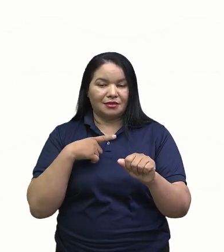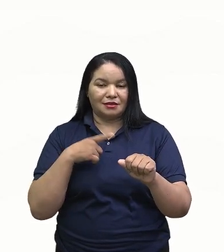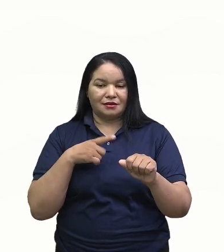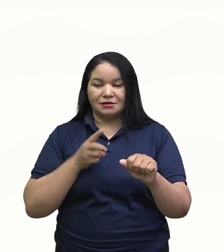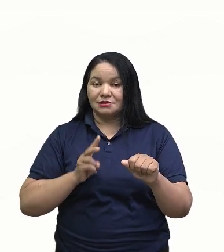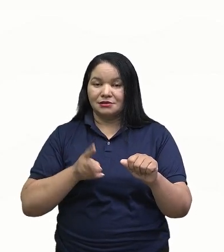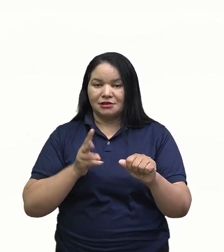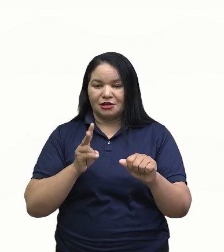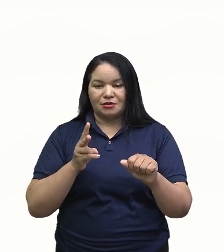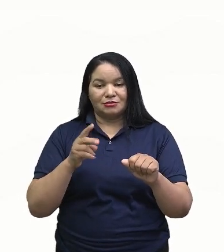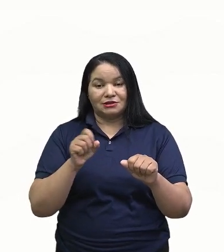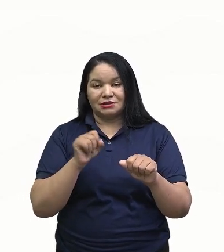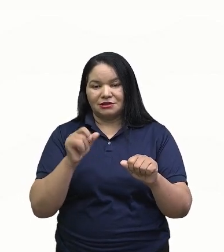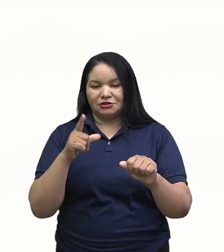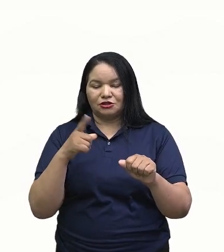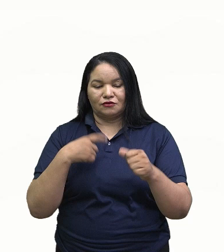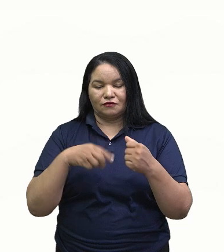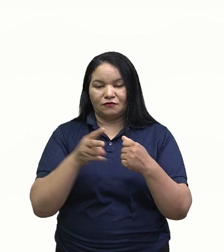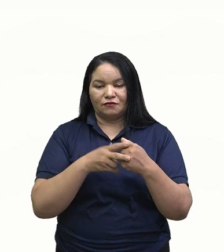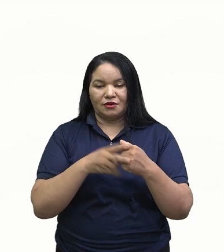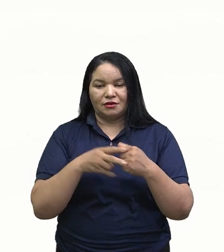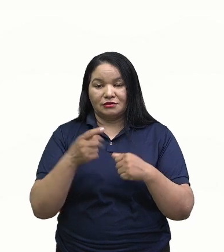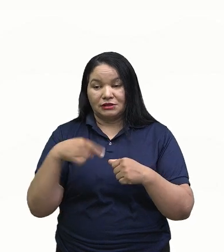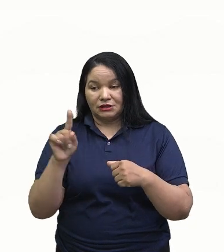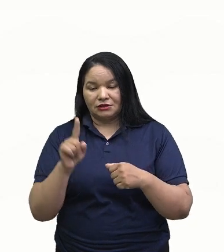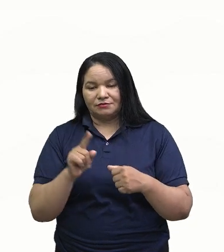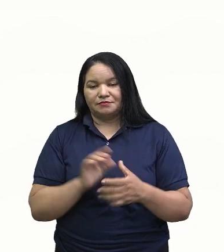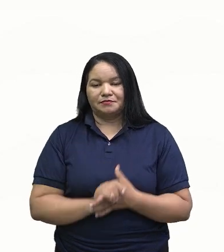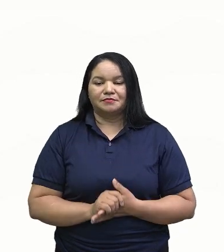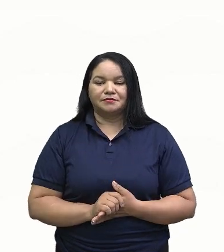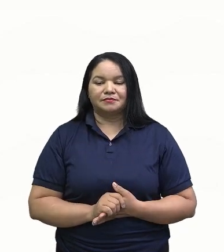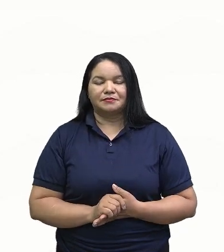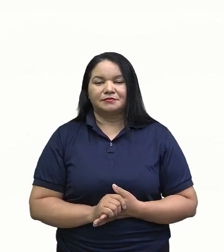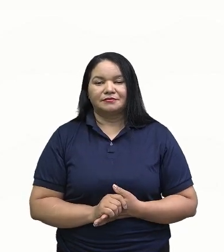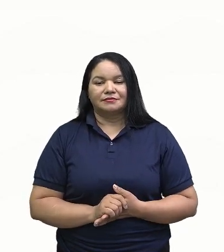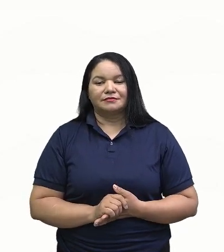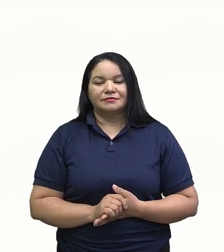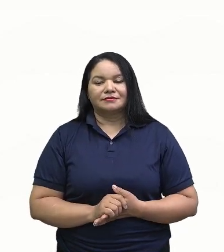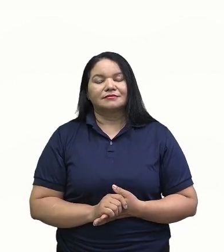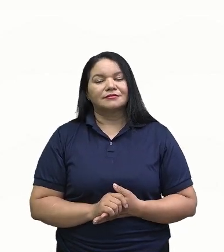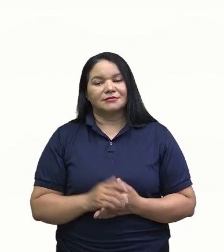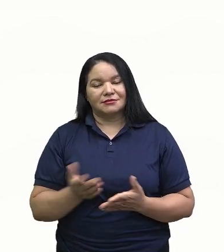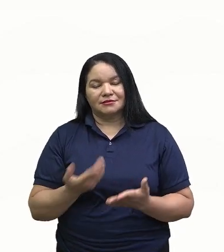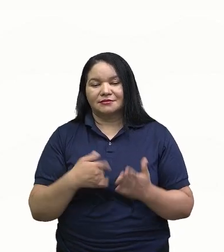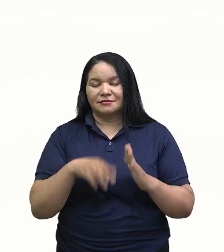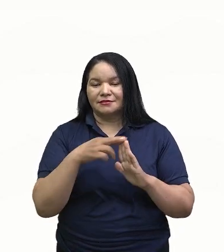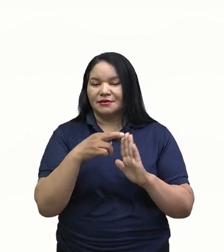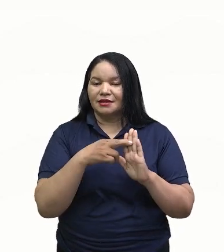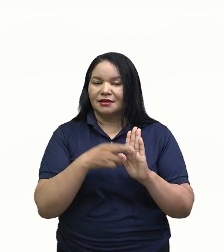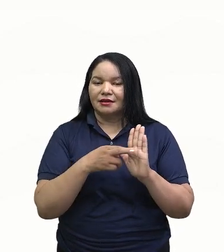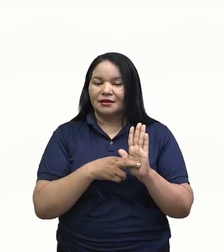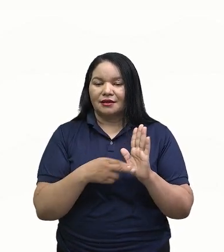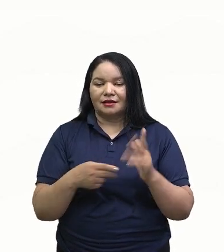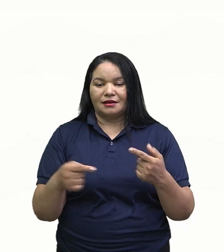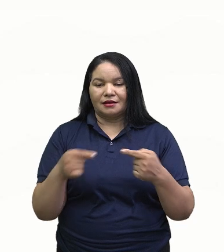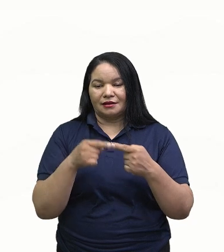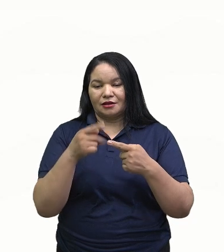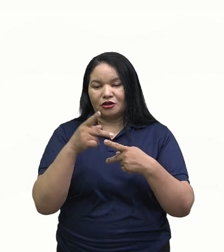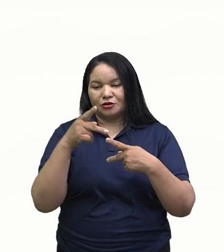tivermos a presença do verbo ir. Então, essa é uma das regras da